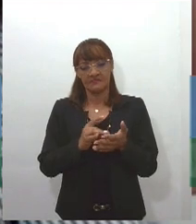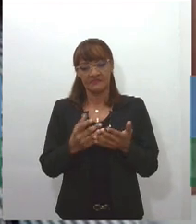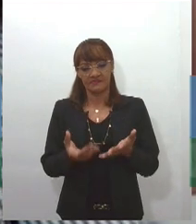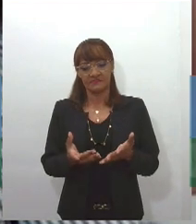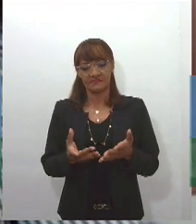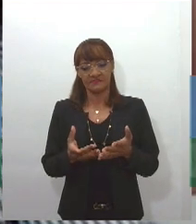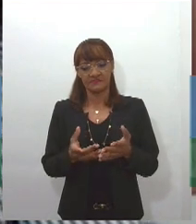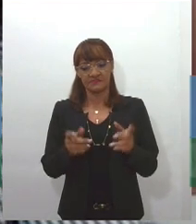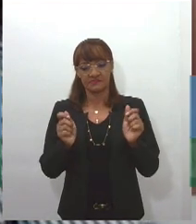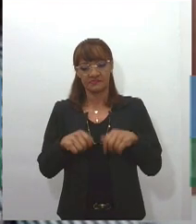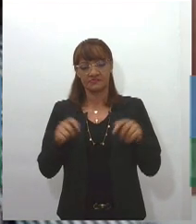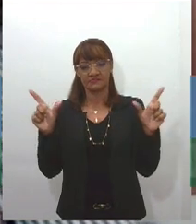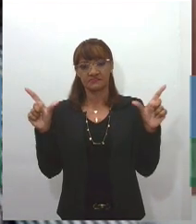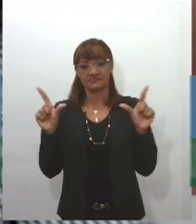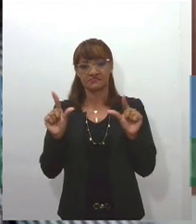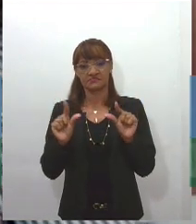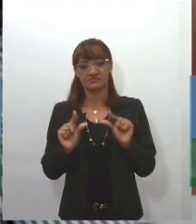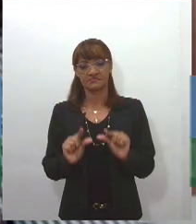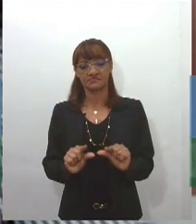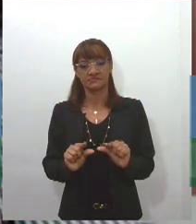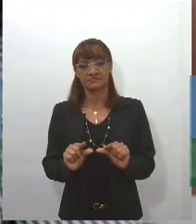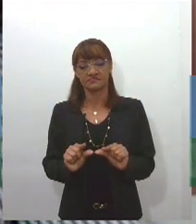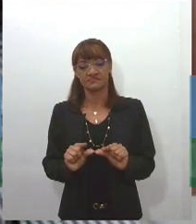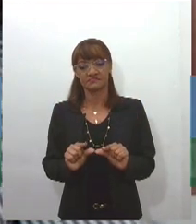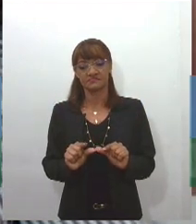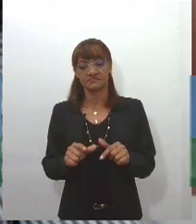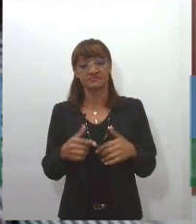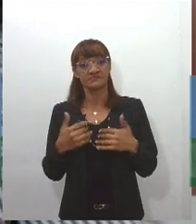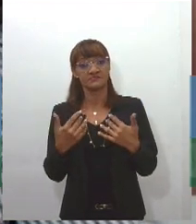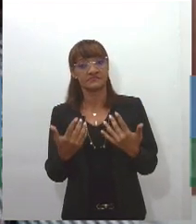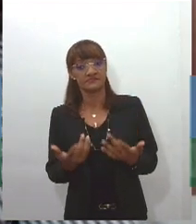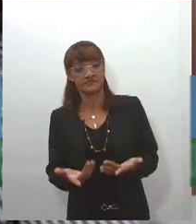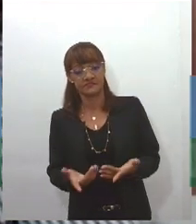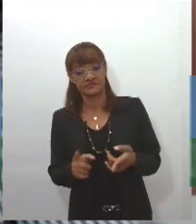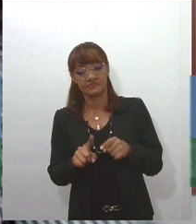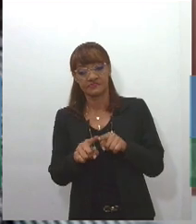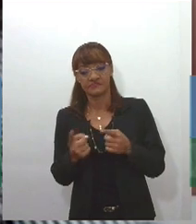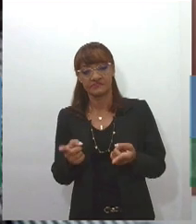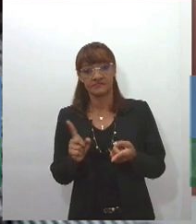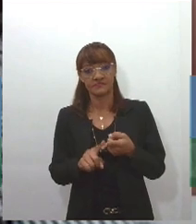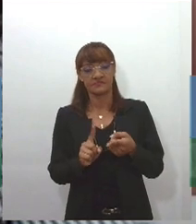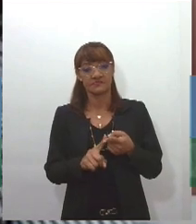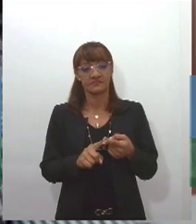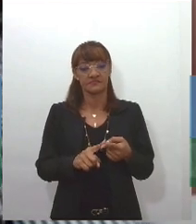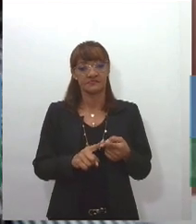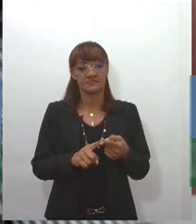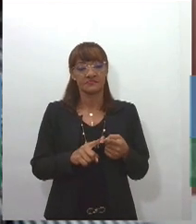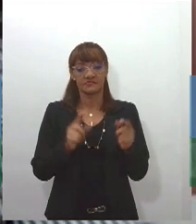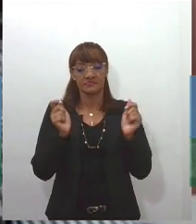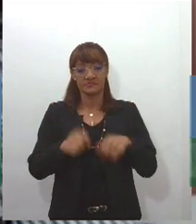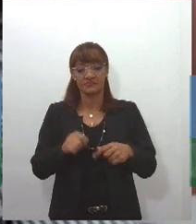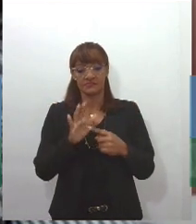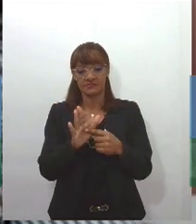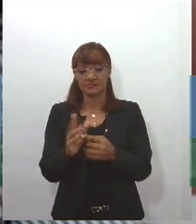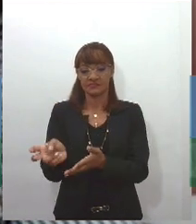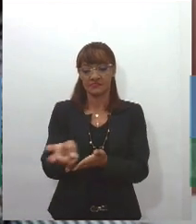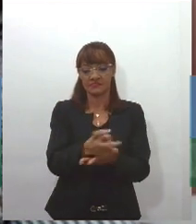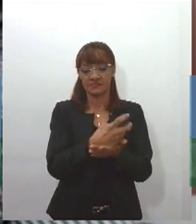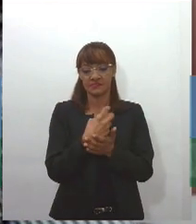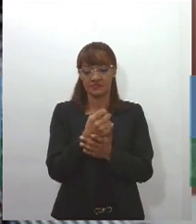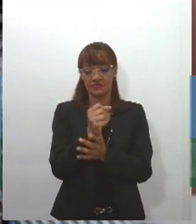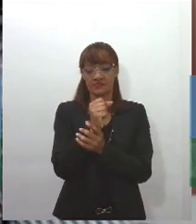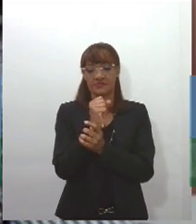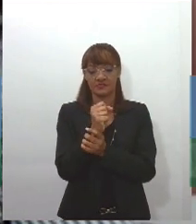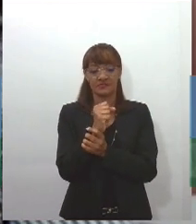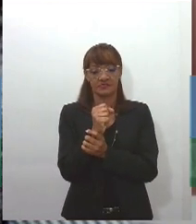tentar diminuir o consumo mas trazer também uma compensação com a arrecadação eh na medida que